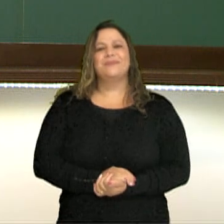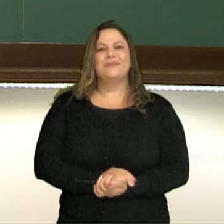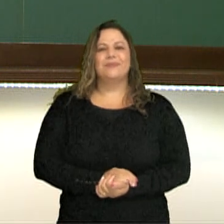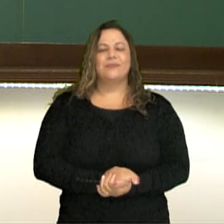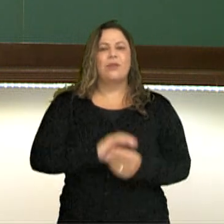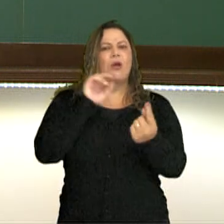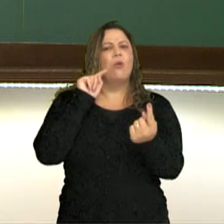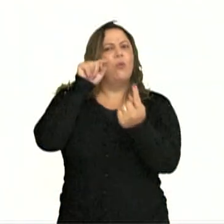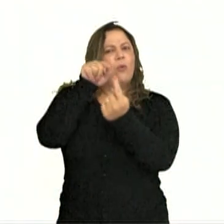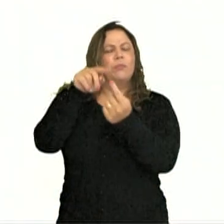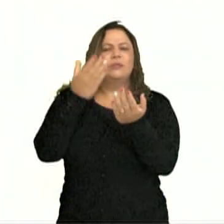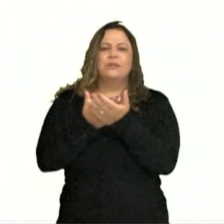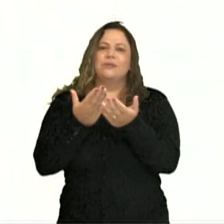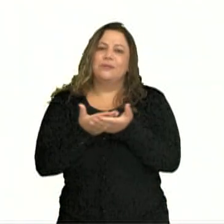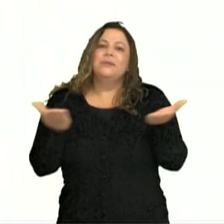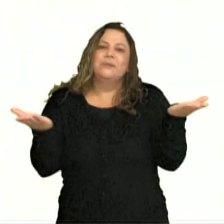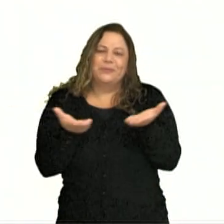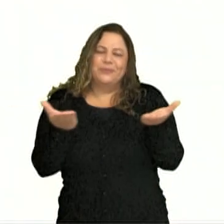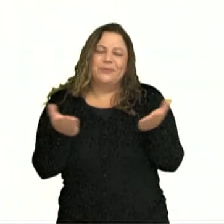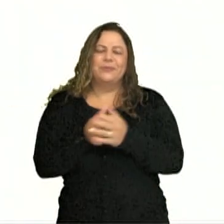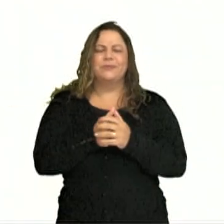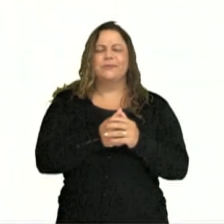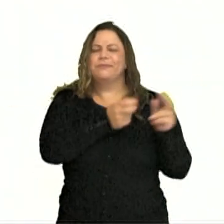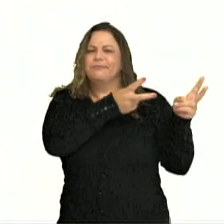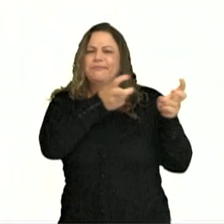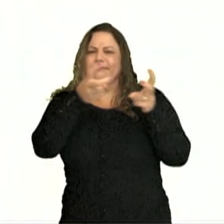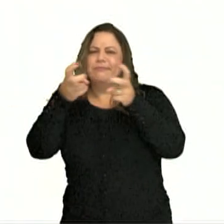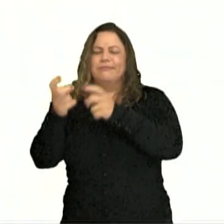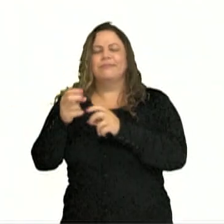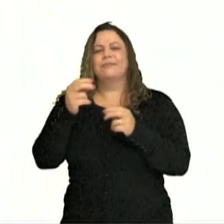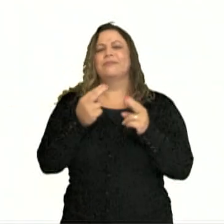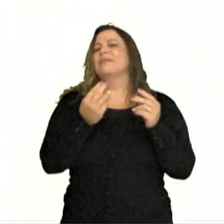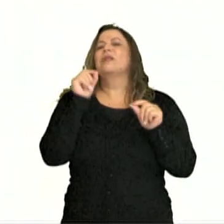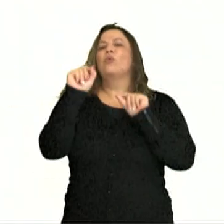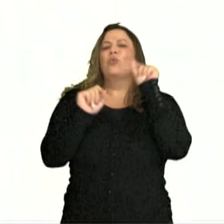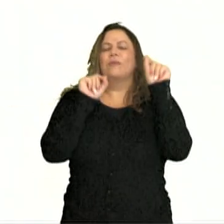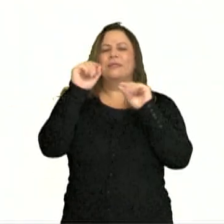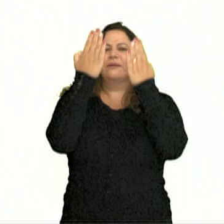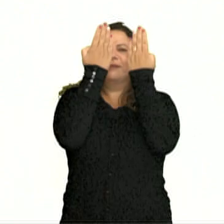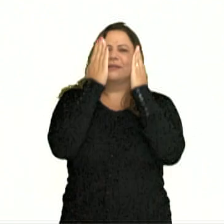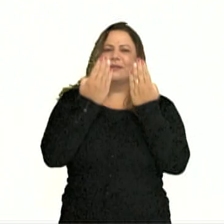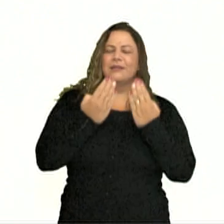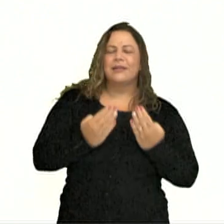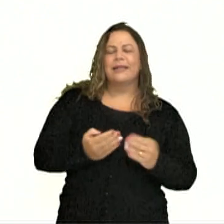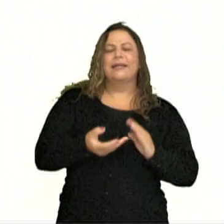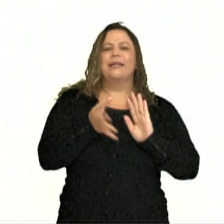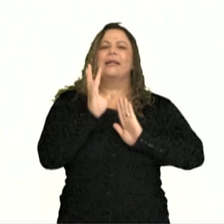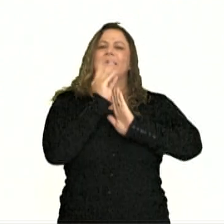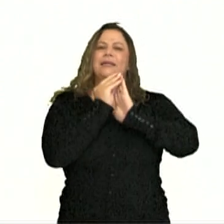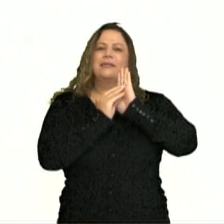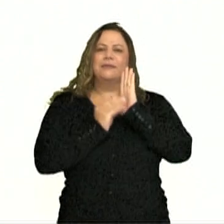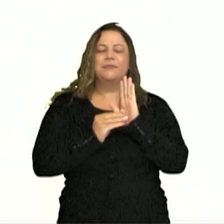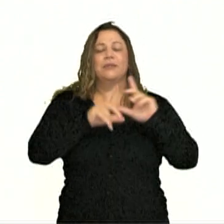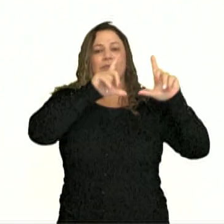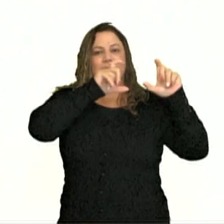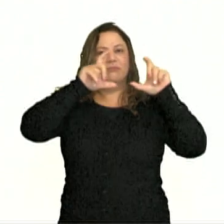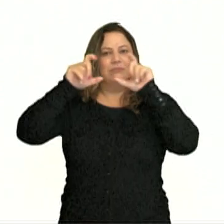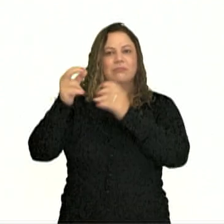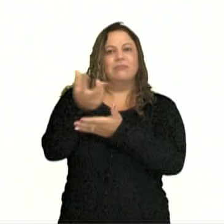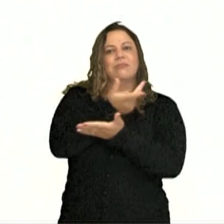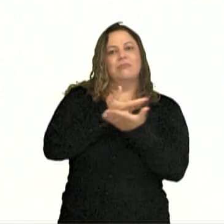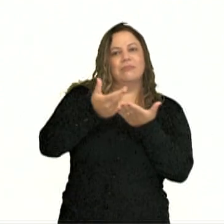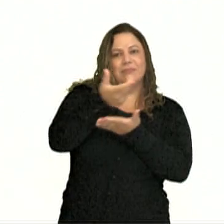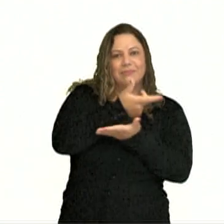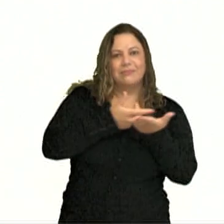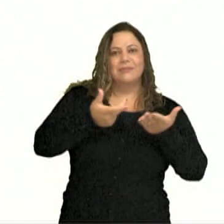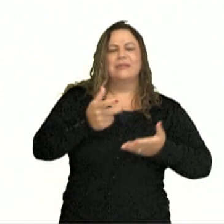Como objetivo, nós vamos compreender e analisar como os elementos do desenho e da fotografia se relacionam. Pense um